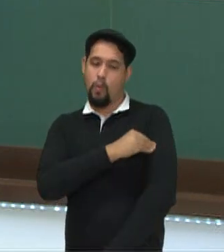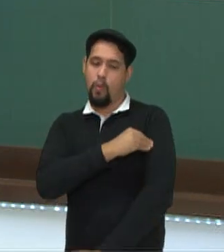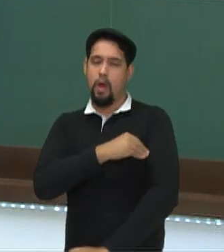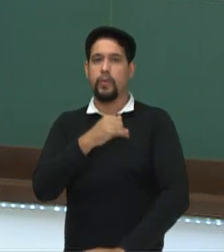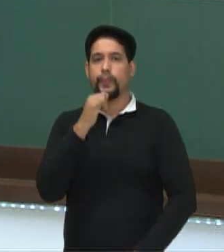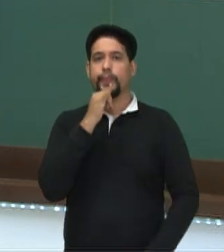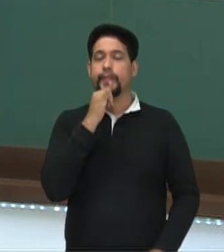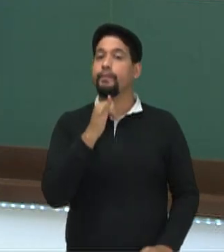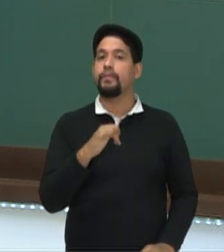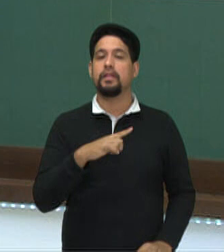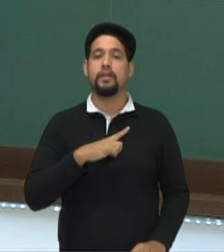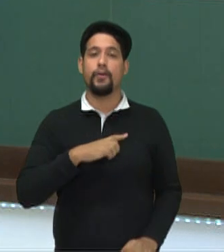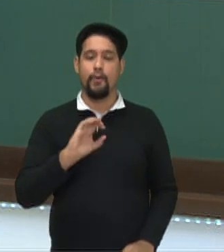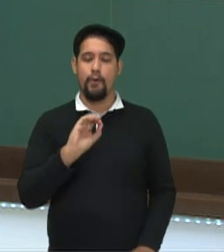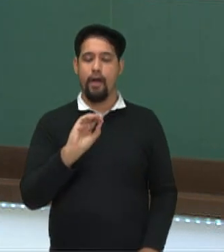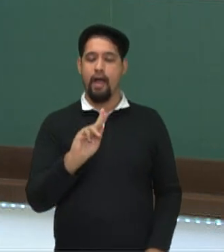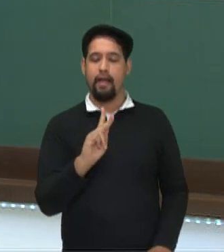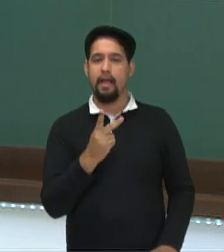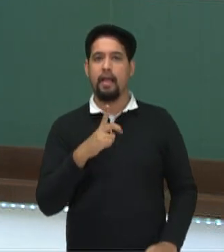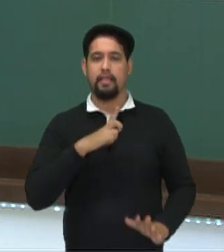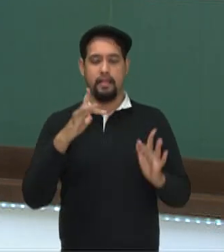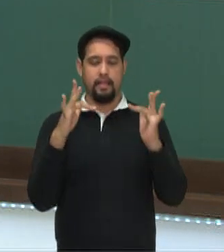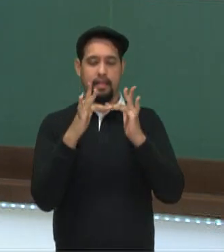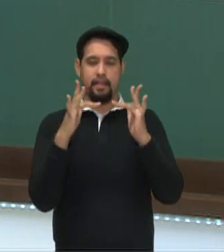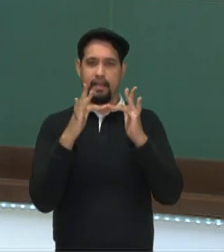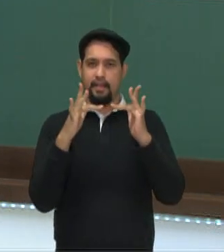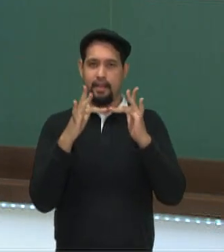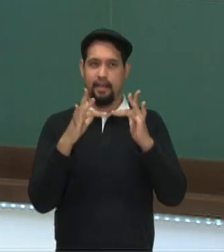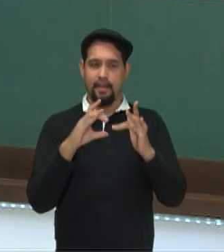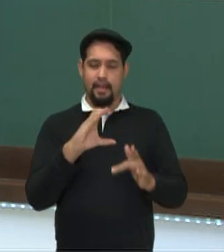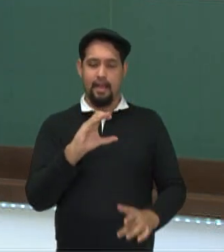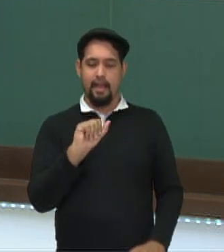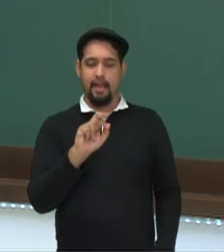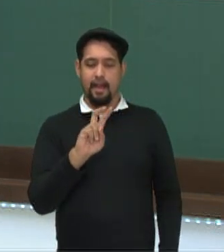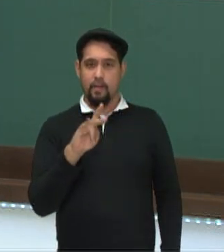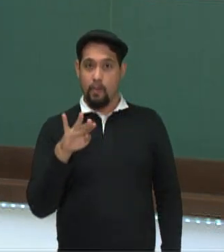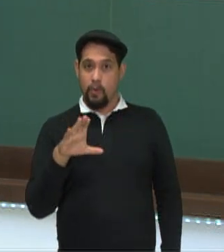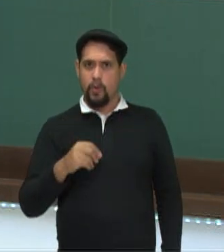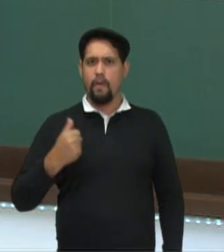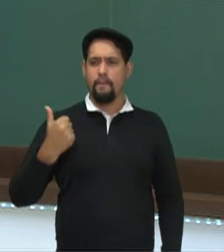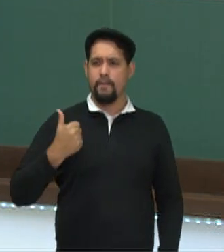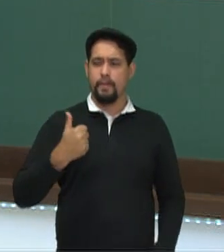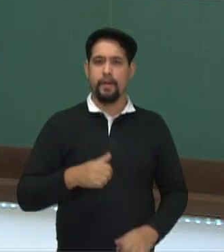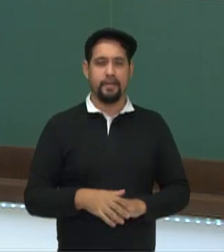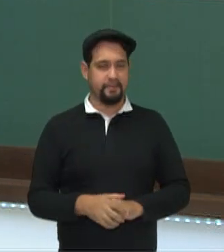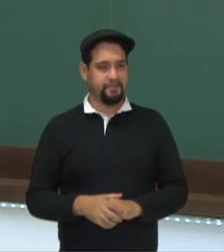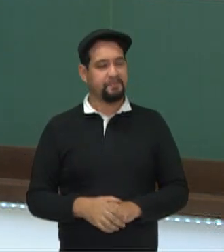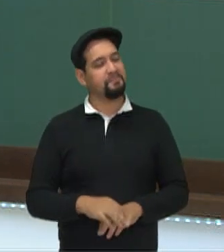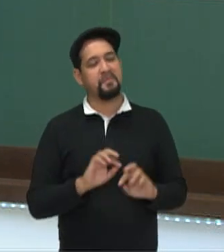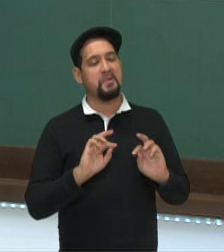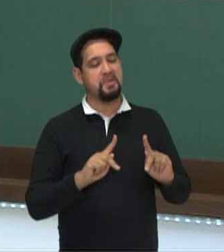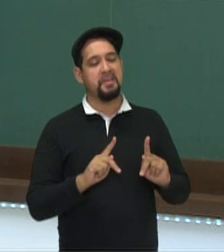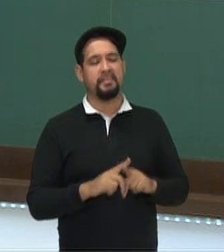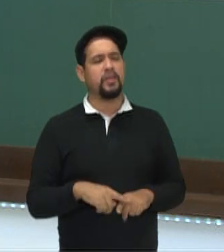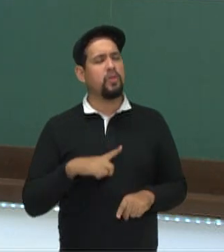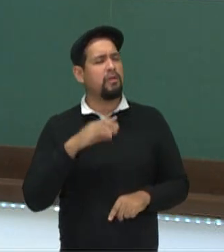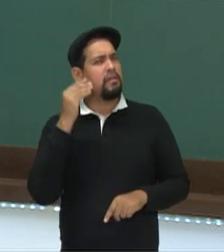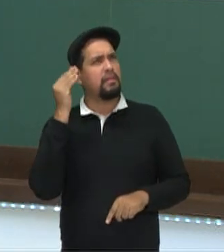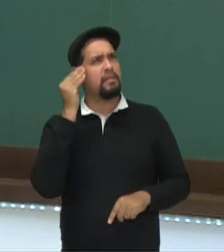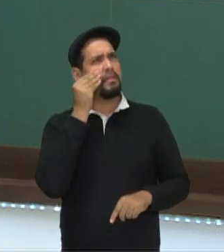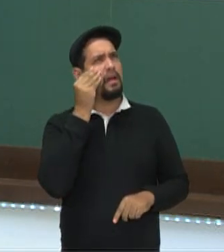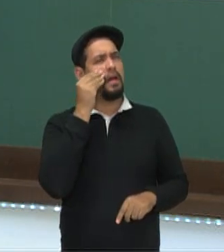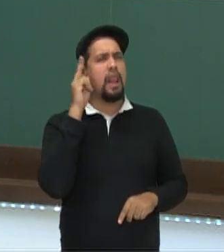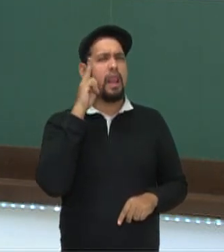cujo o OH está ligado em um carbono primário. Tá, professor? Eu estou tentando